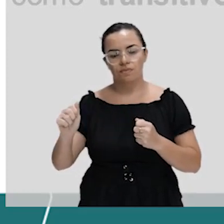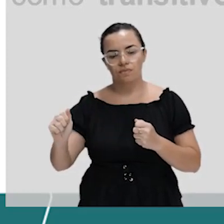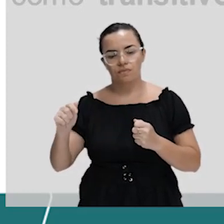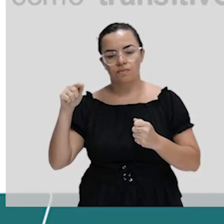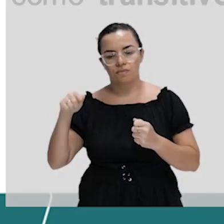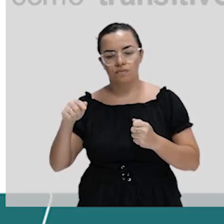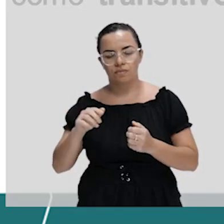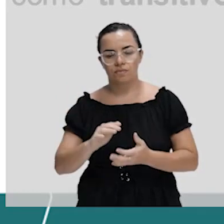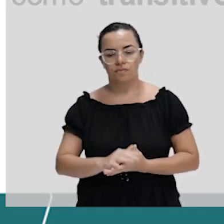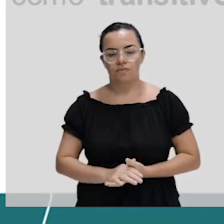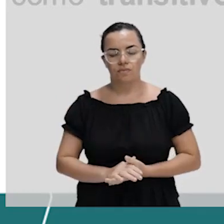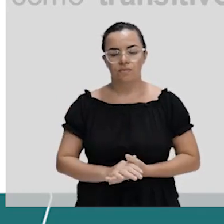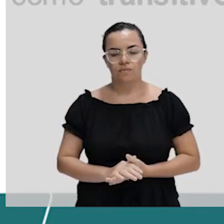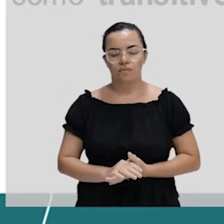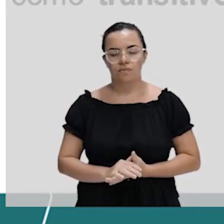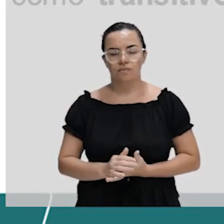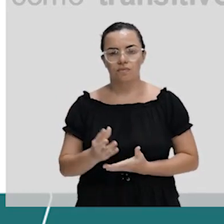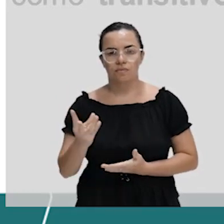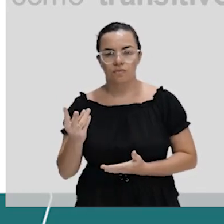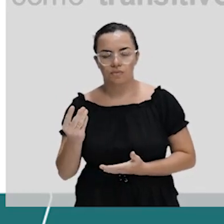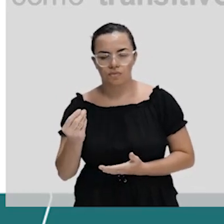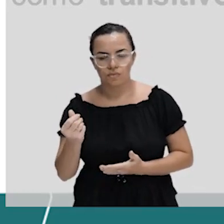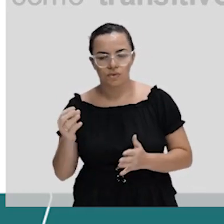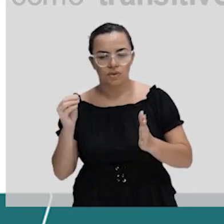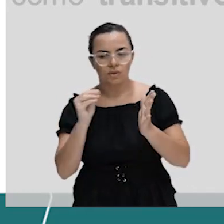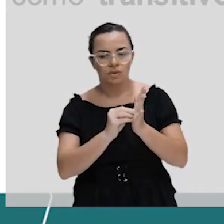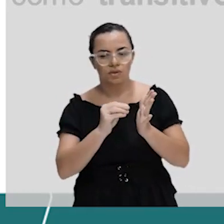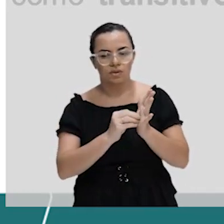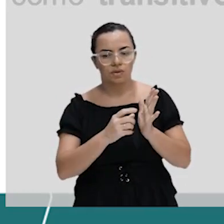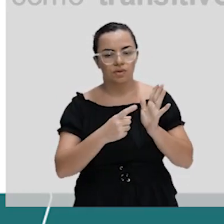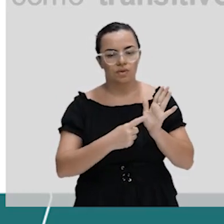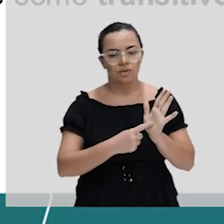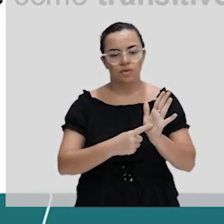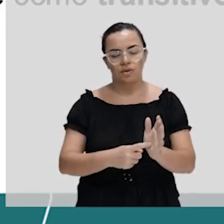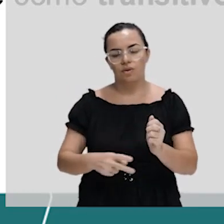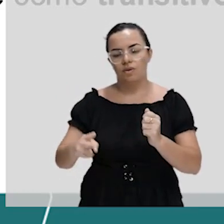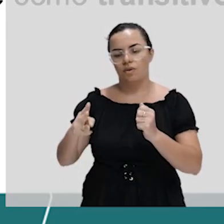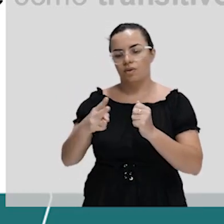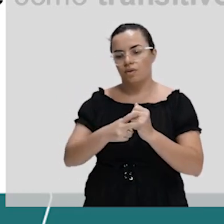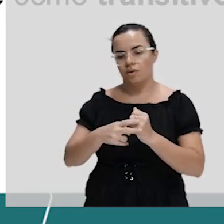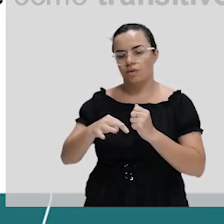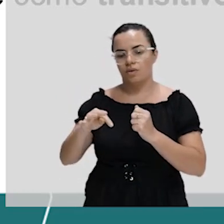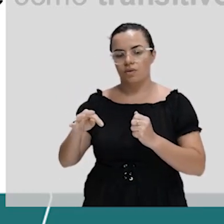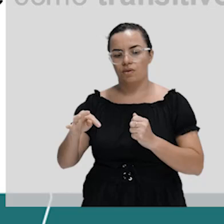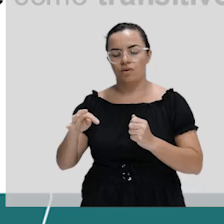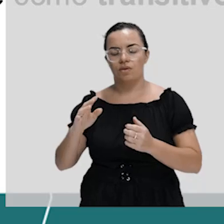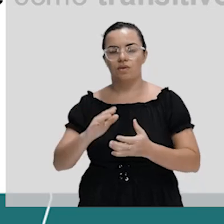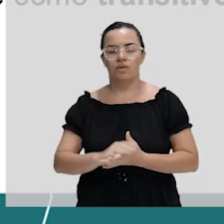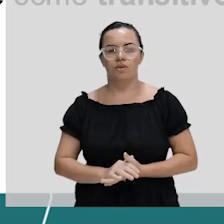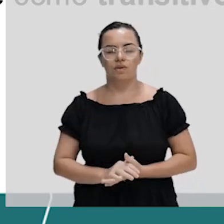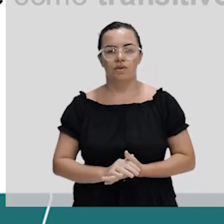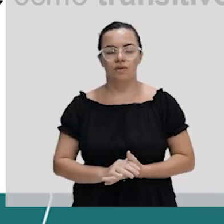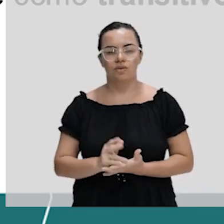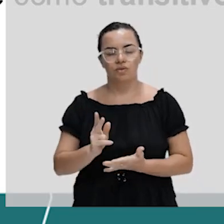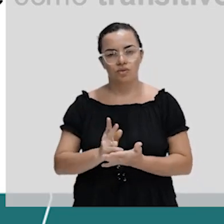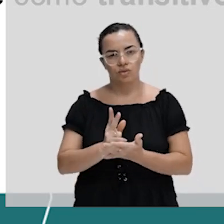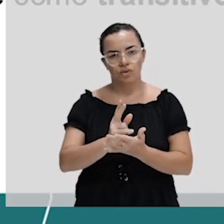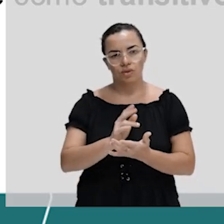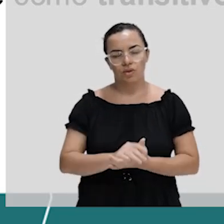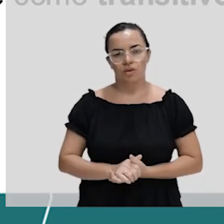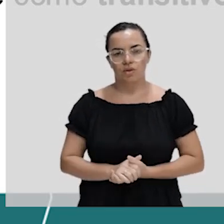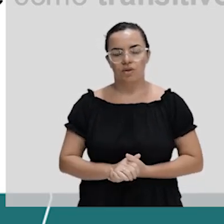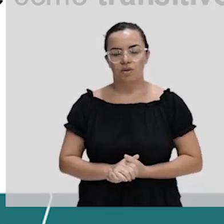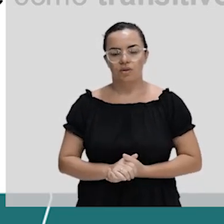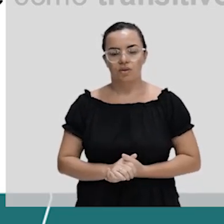ideia de denominar, de qualificar, de apresentar-se. Aí eu tenho o transitivo seguido de predicativo do objeto. Eu tenho